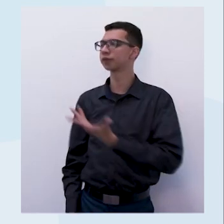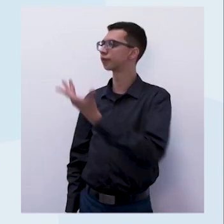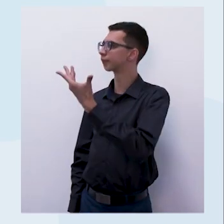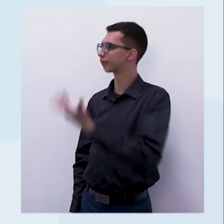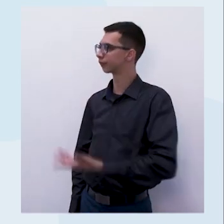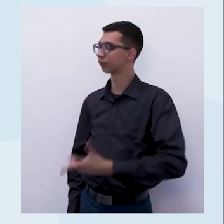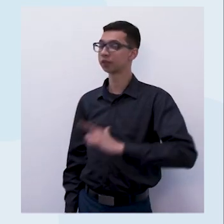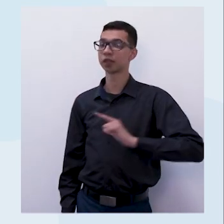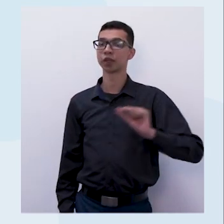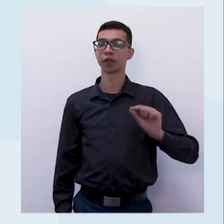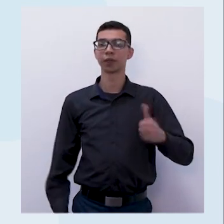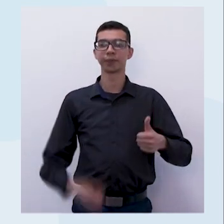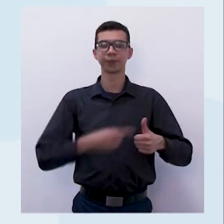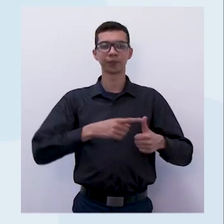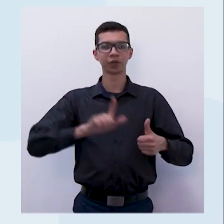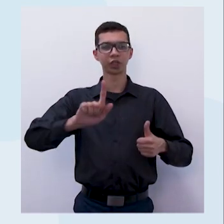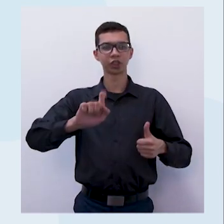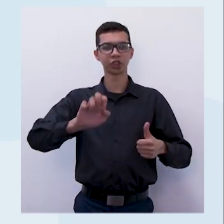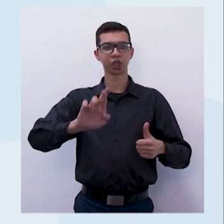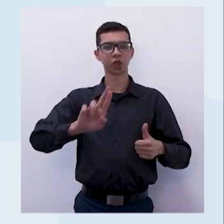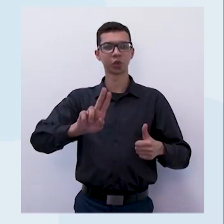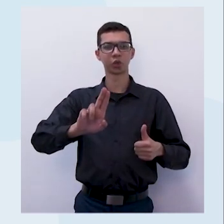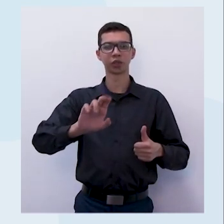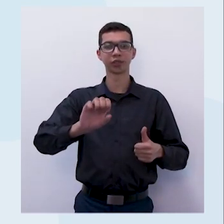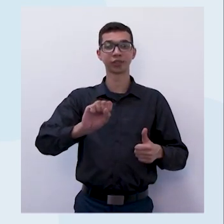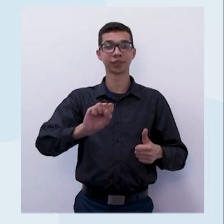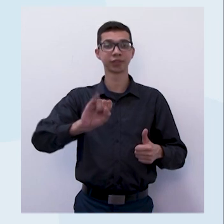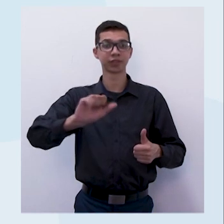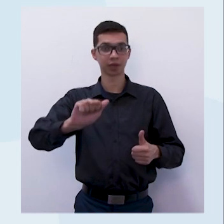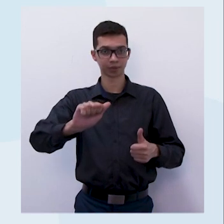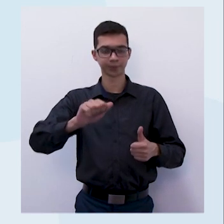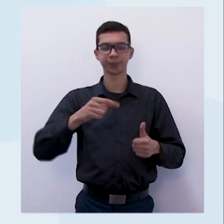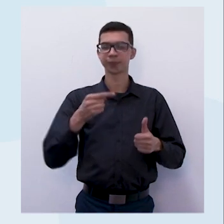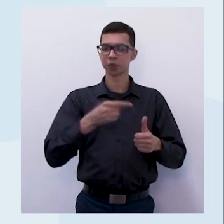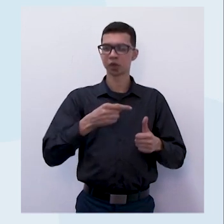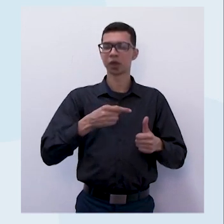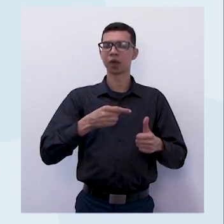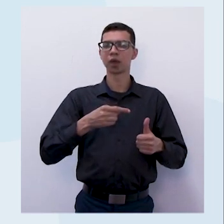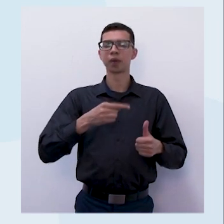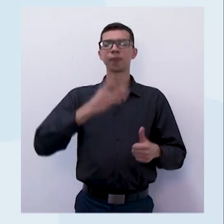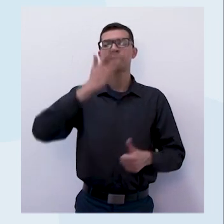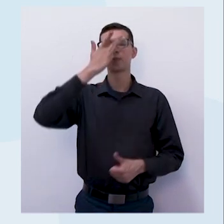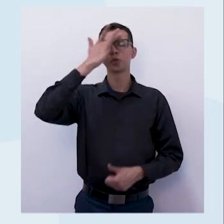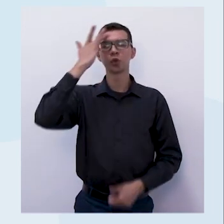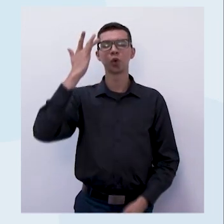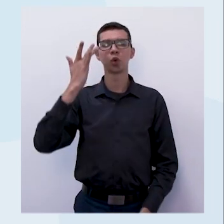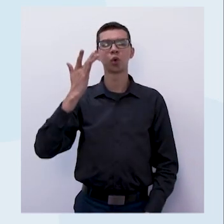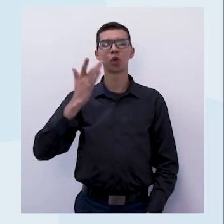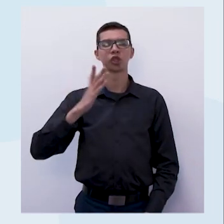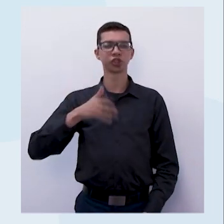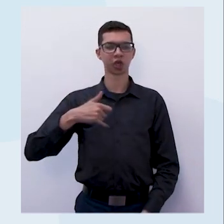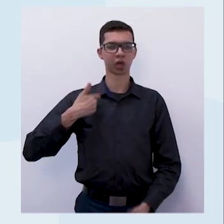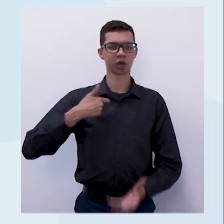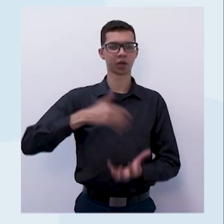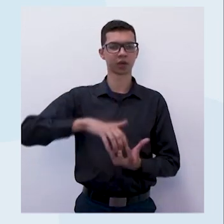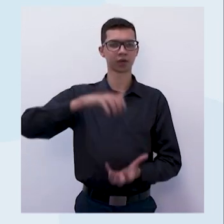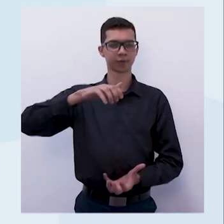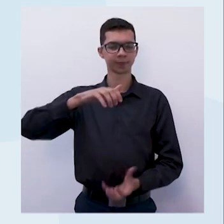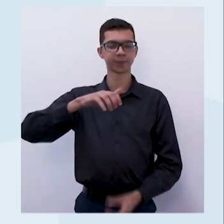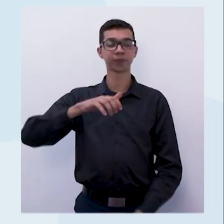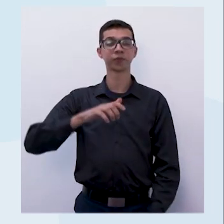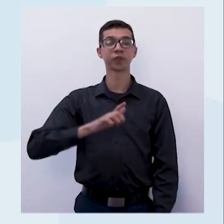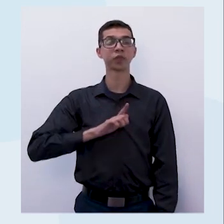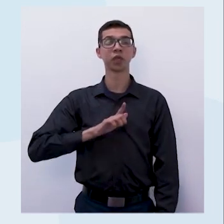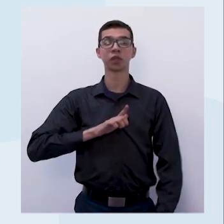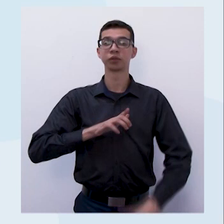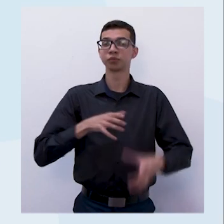órgão chamado Gerúsia, que é um conselho de anciãos formado por 30 membros, e desses